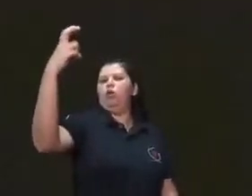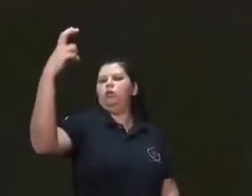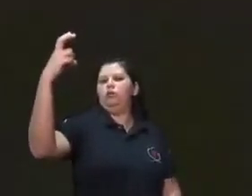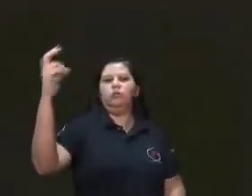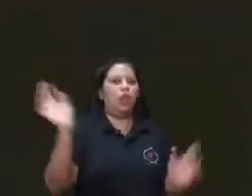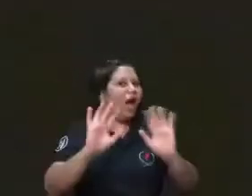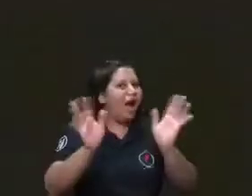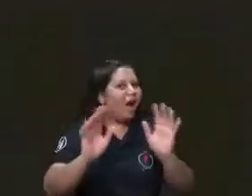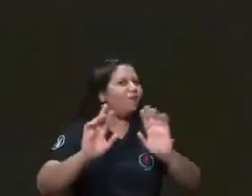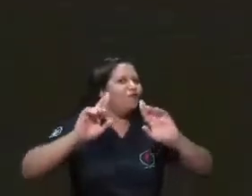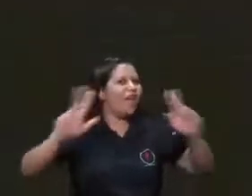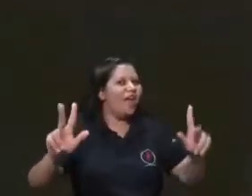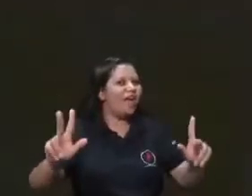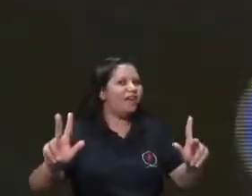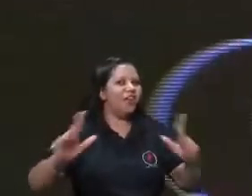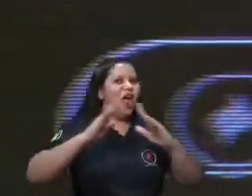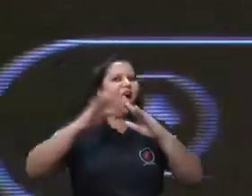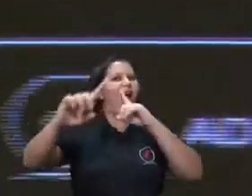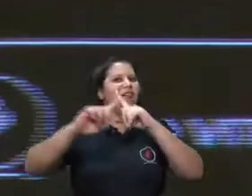É diferente.